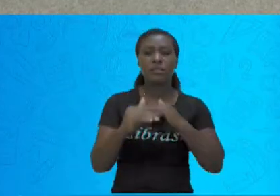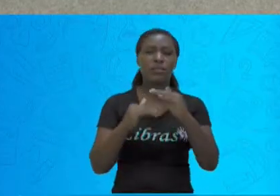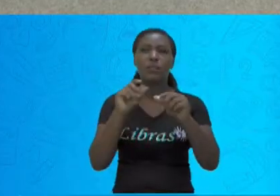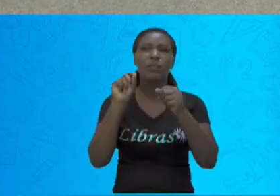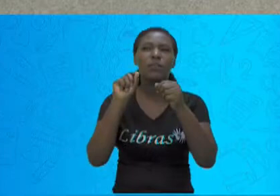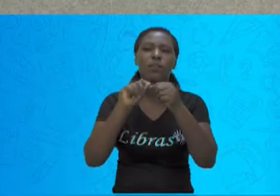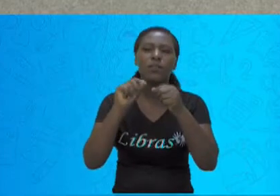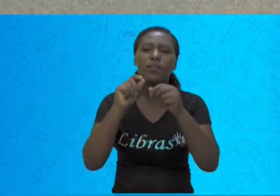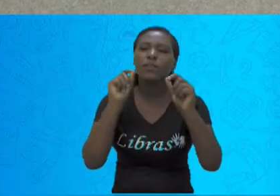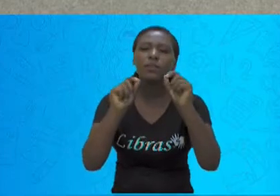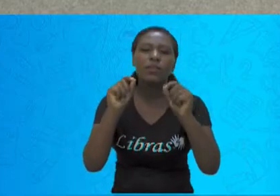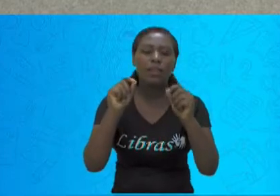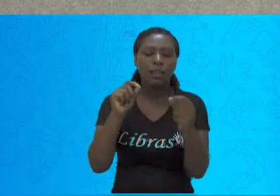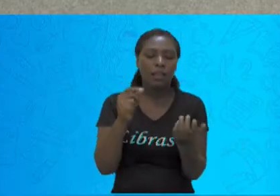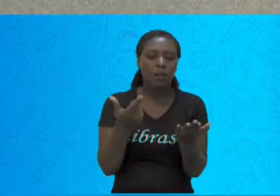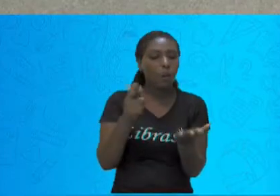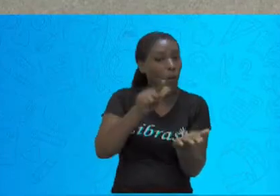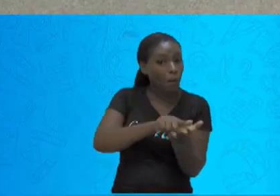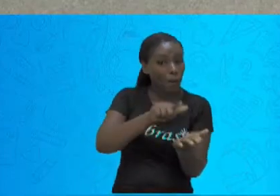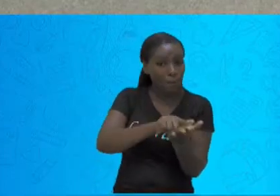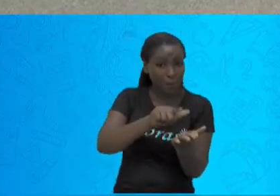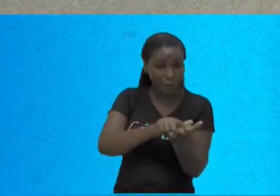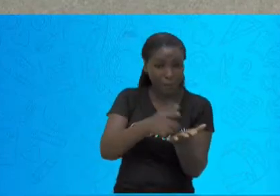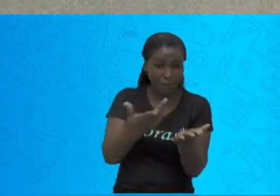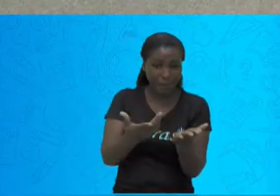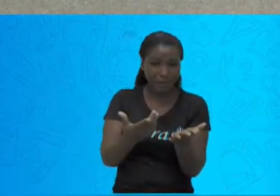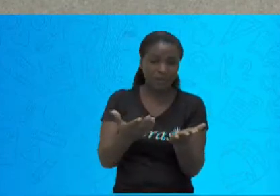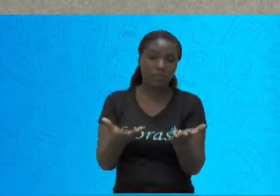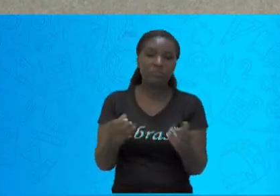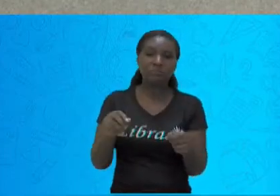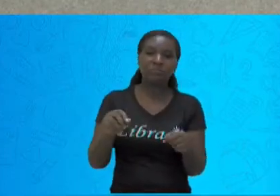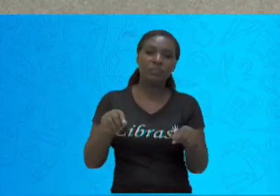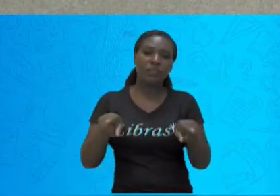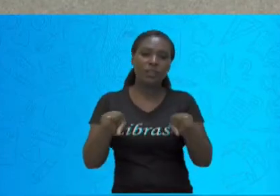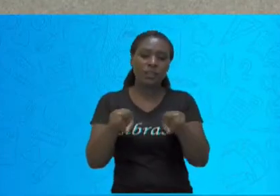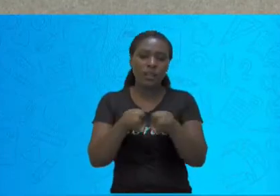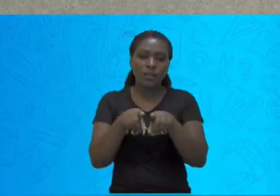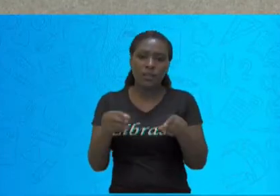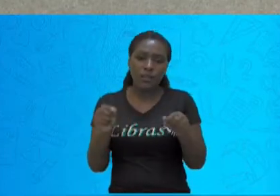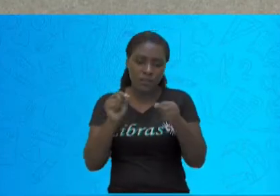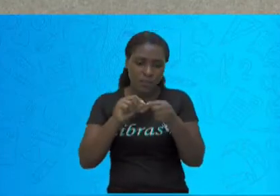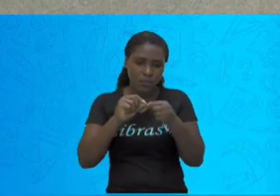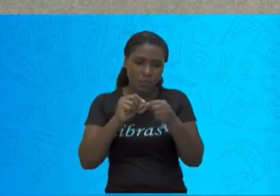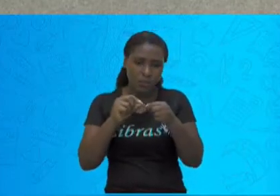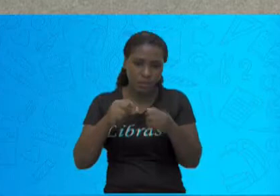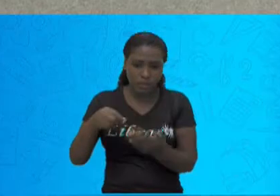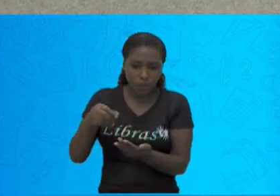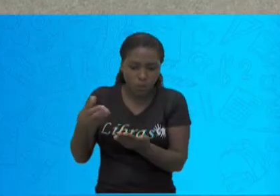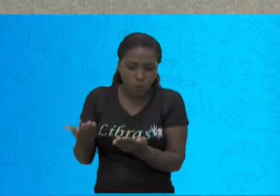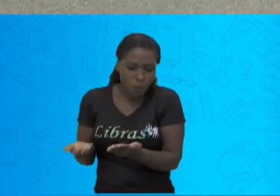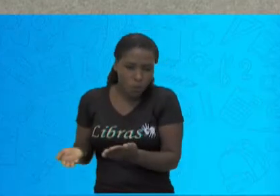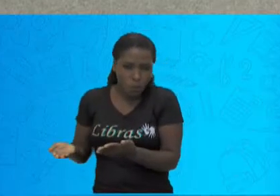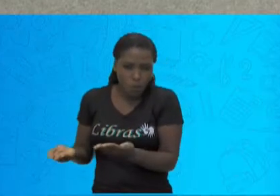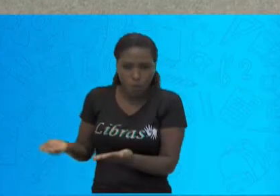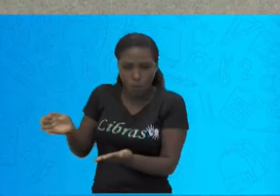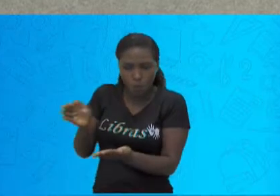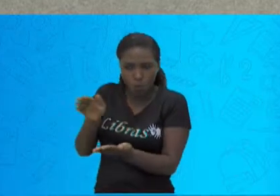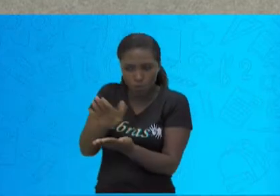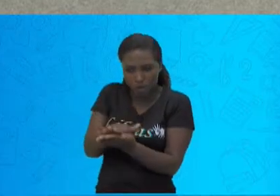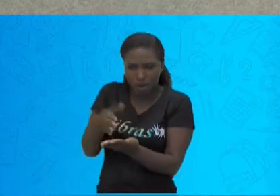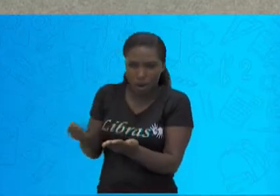de tecido sobre o qual aplicavam o cal para escrever os seus caracteres. Então, eles